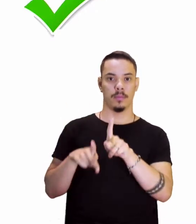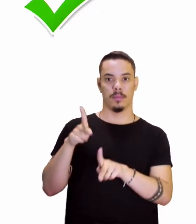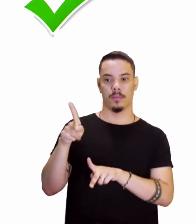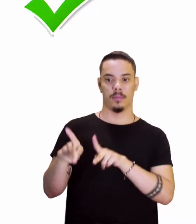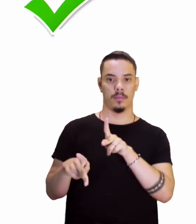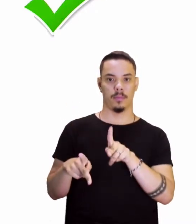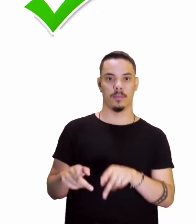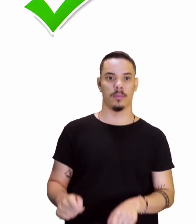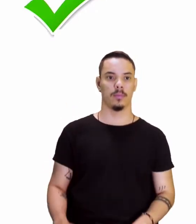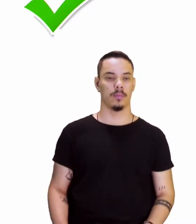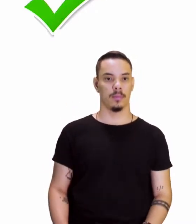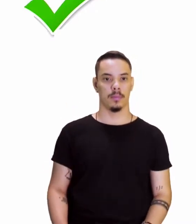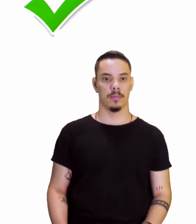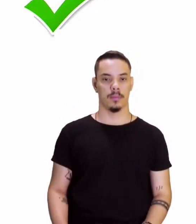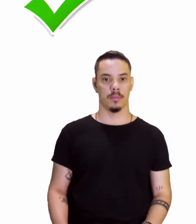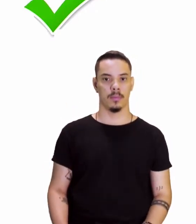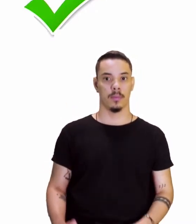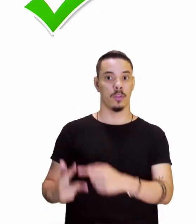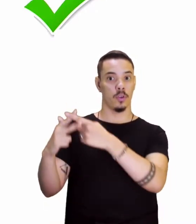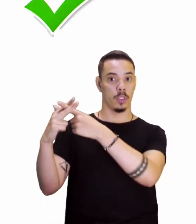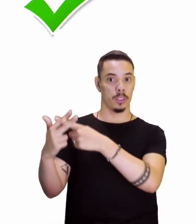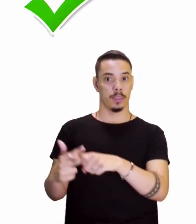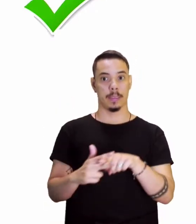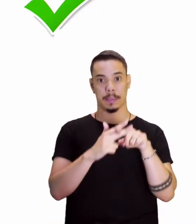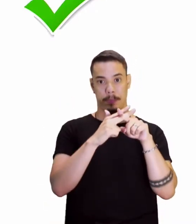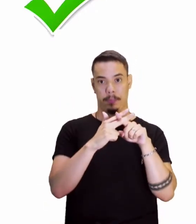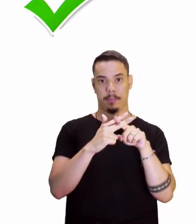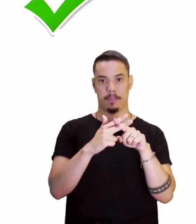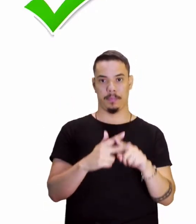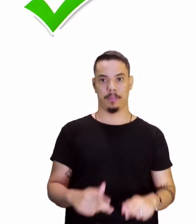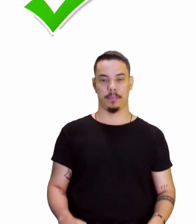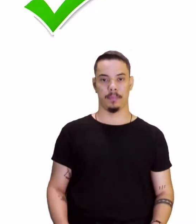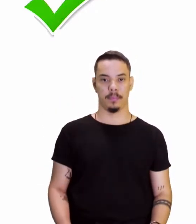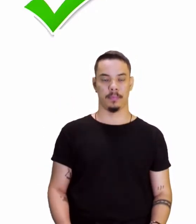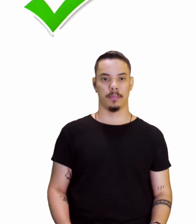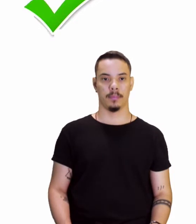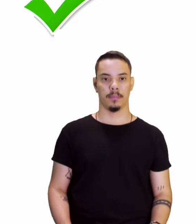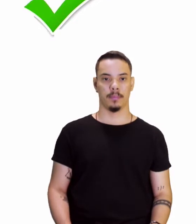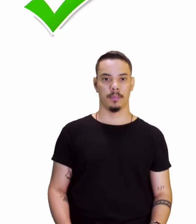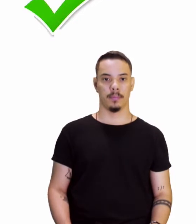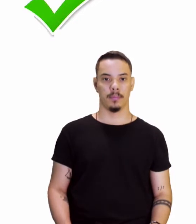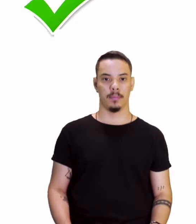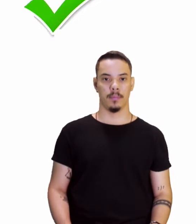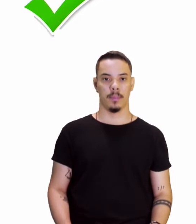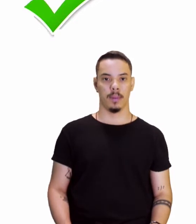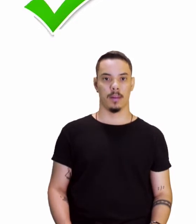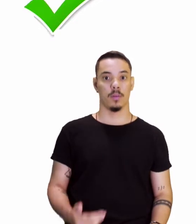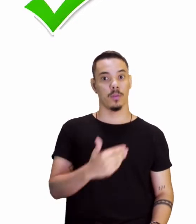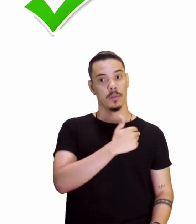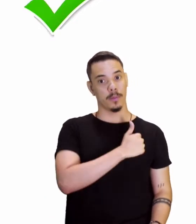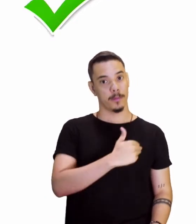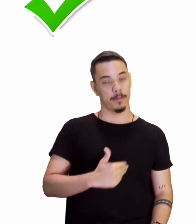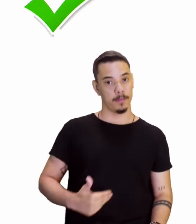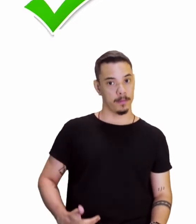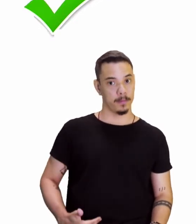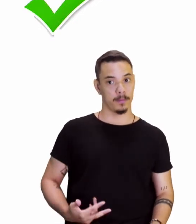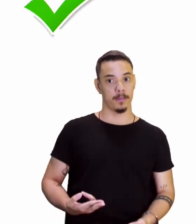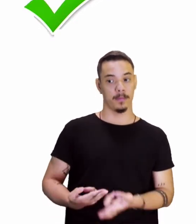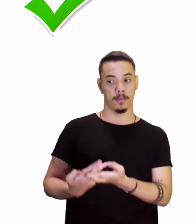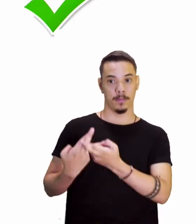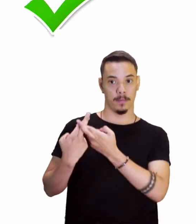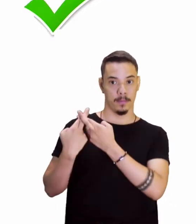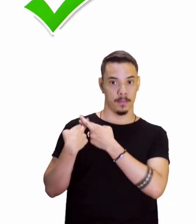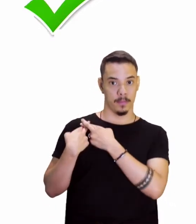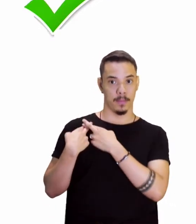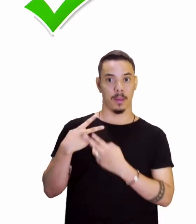povo. Como? Olha só a frase correta. O lema era o governo